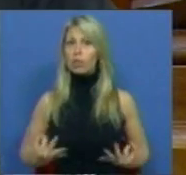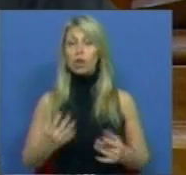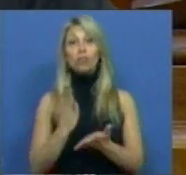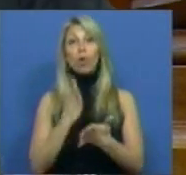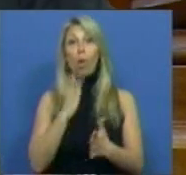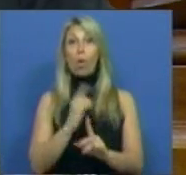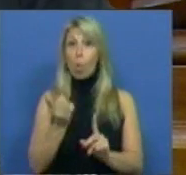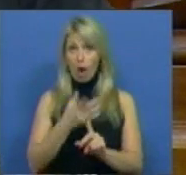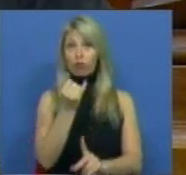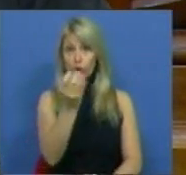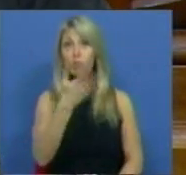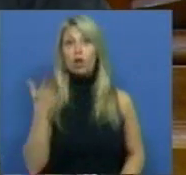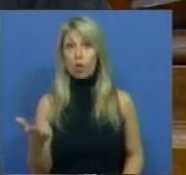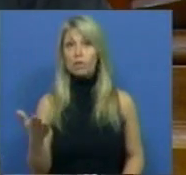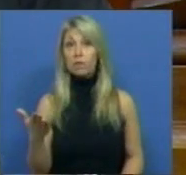2011,